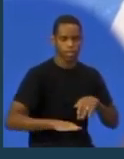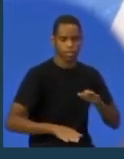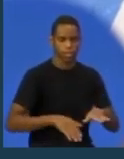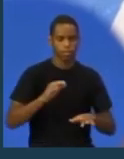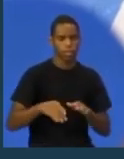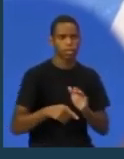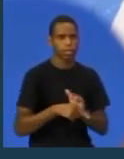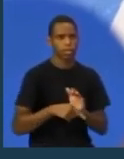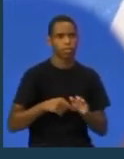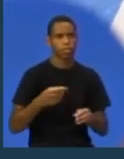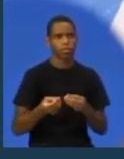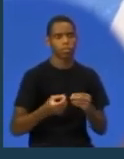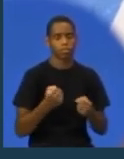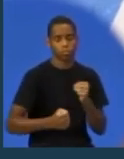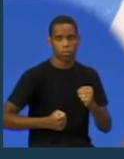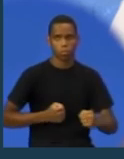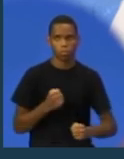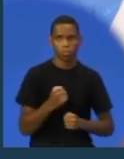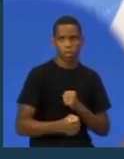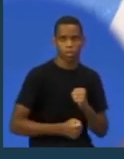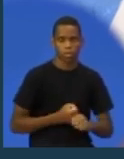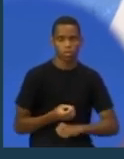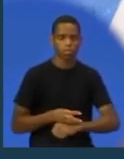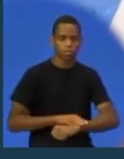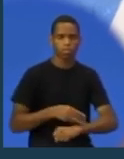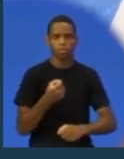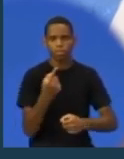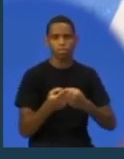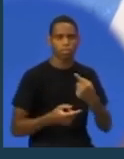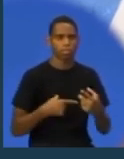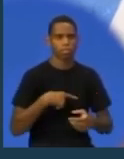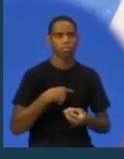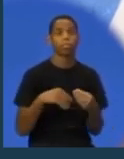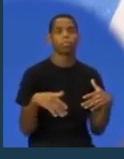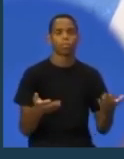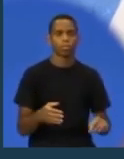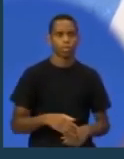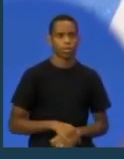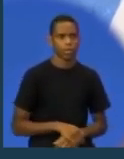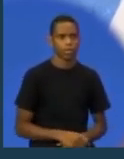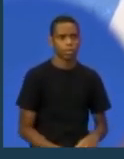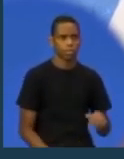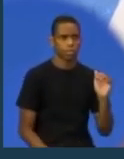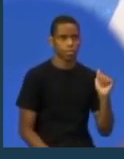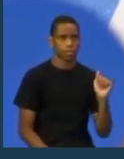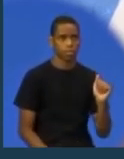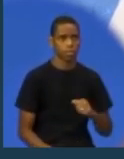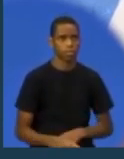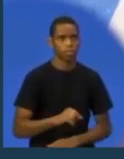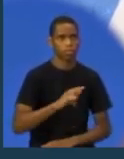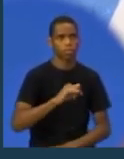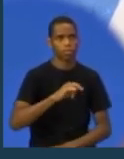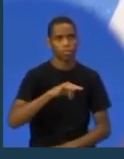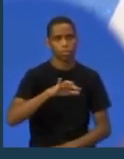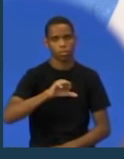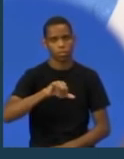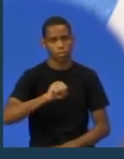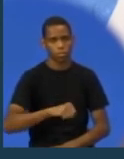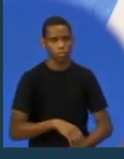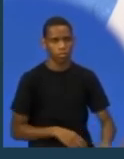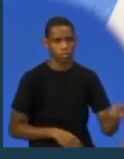na fase de apoio durante a passada da corrida? Alternativa A,